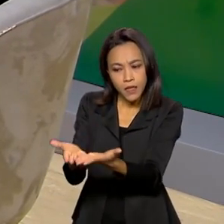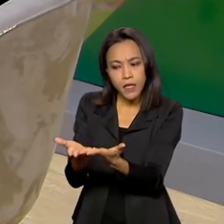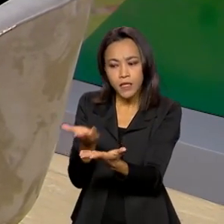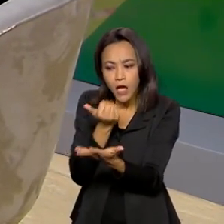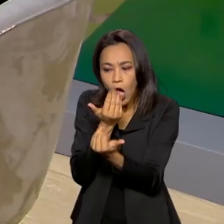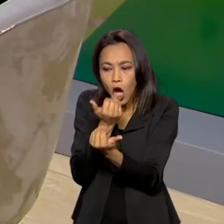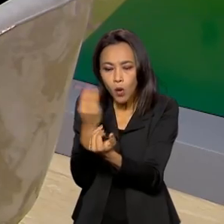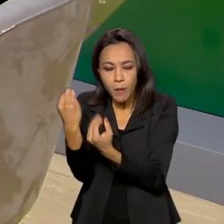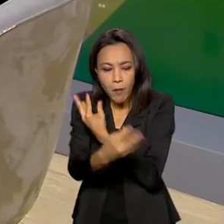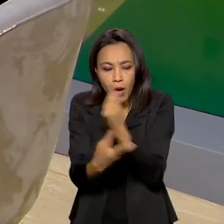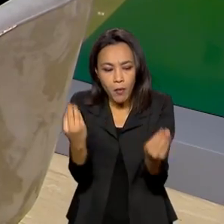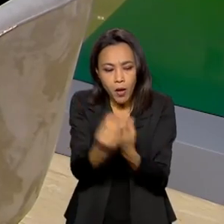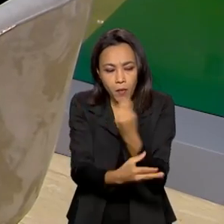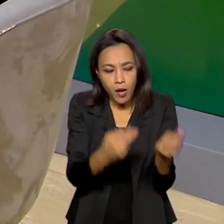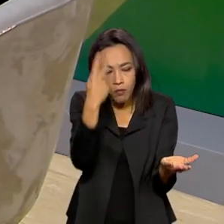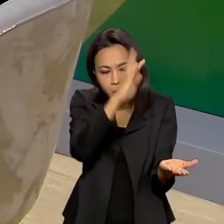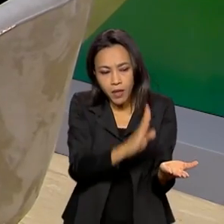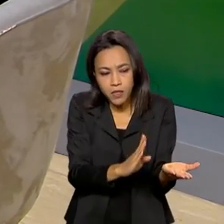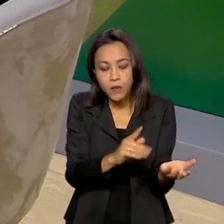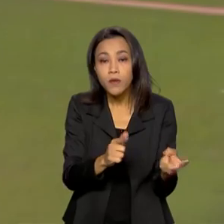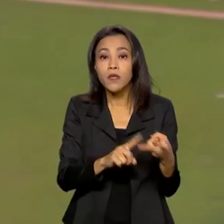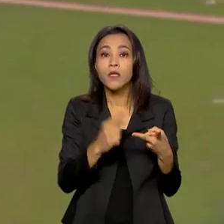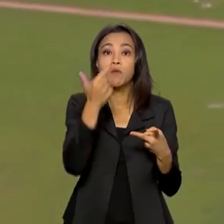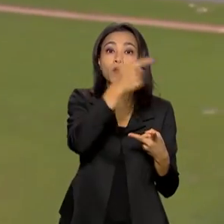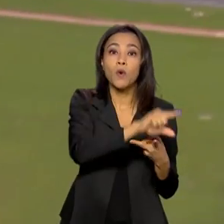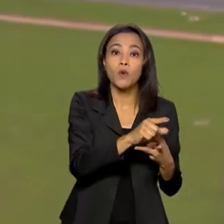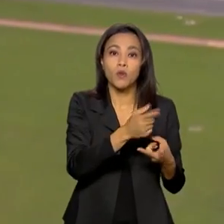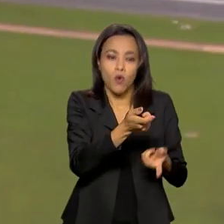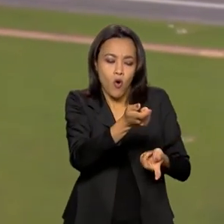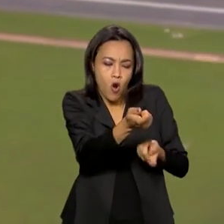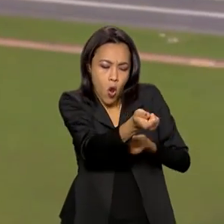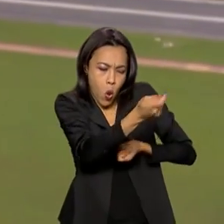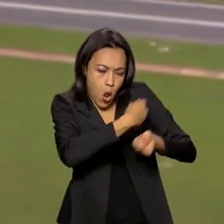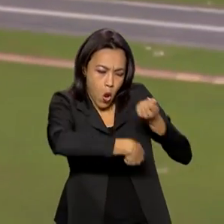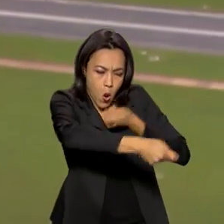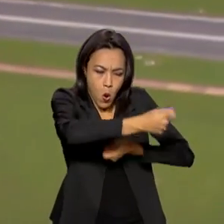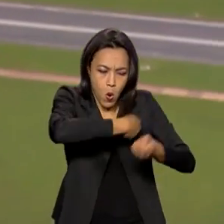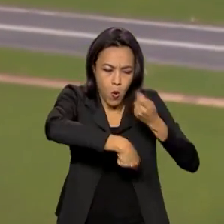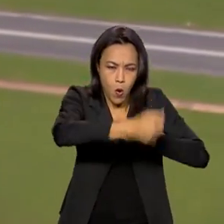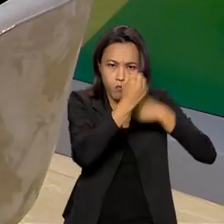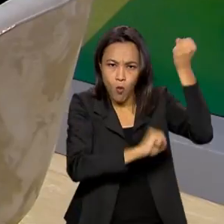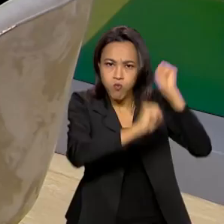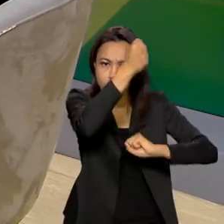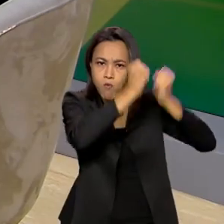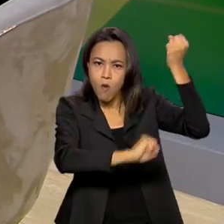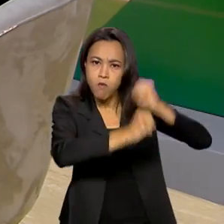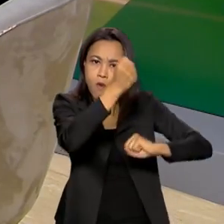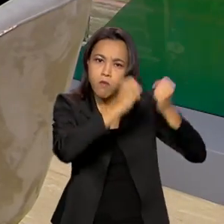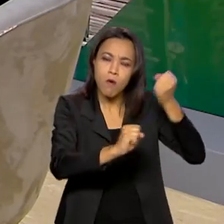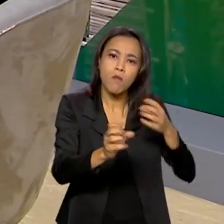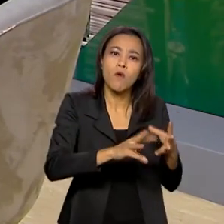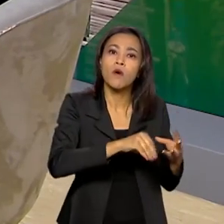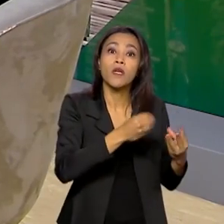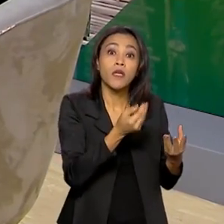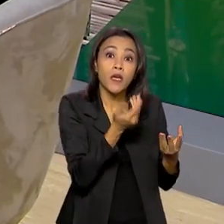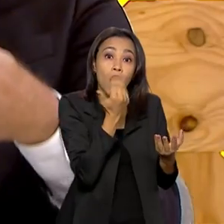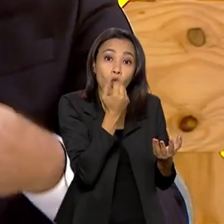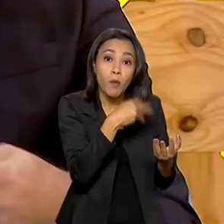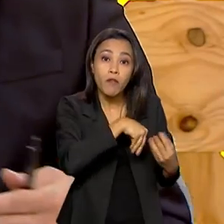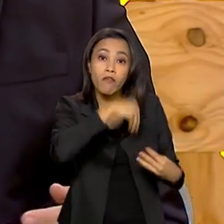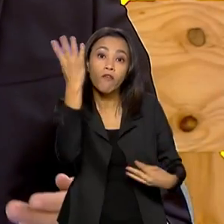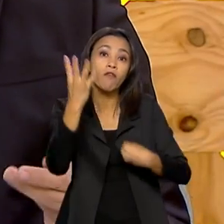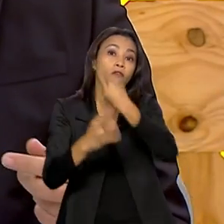interno e nós temos O agronegócio que exporta muito e a gente tem essa complementariedade no país e pensando nessa